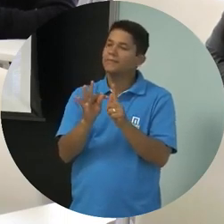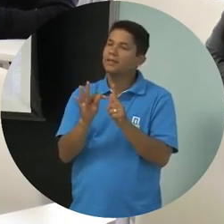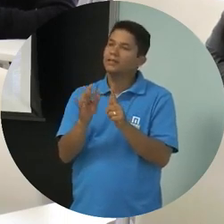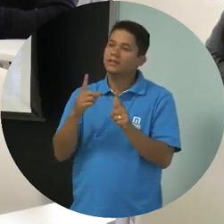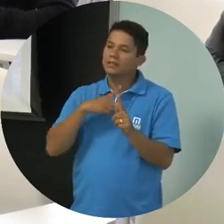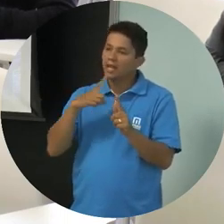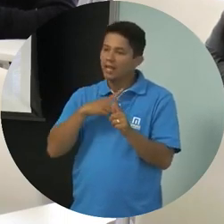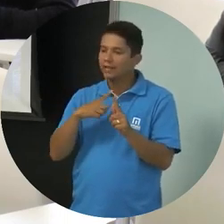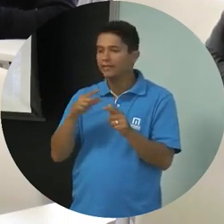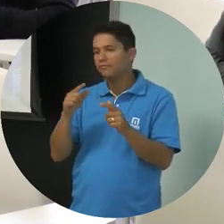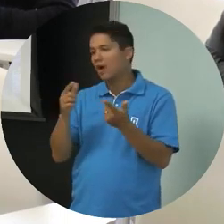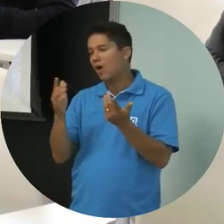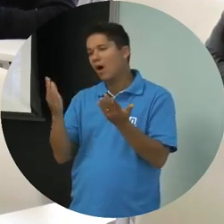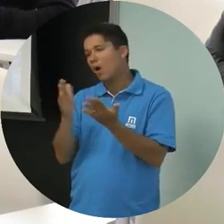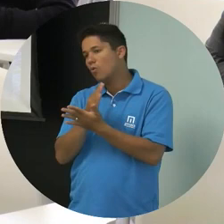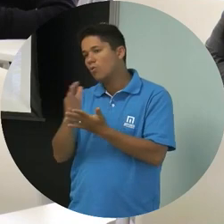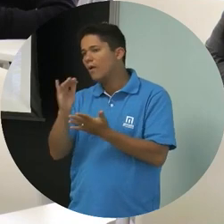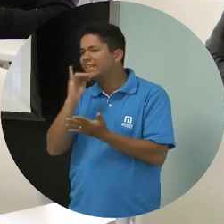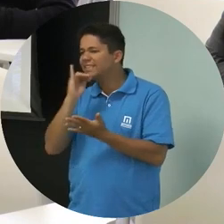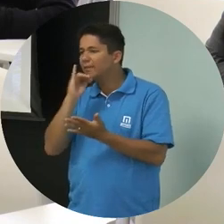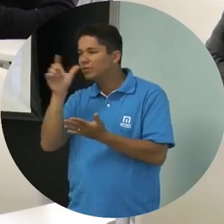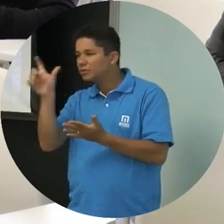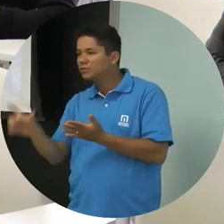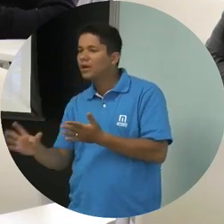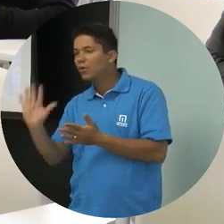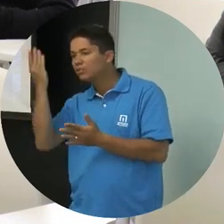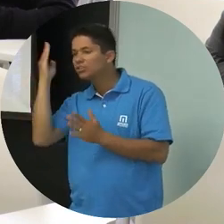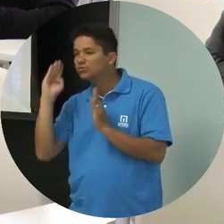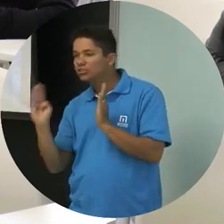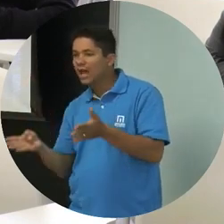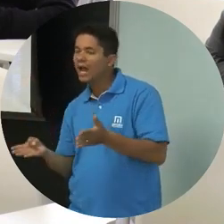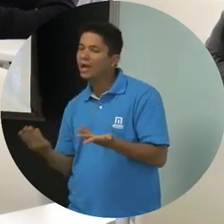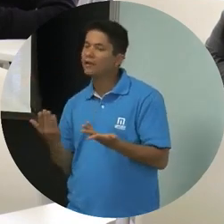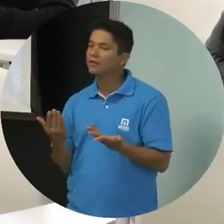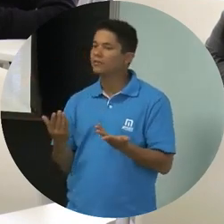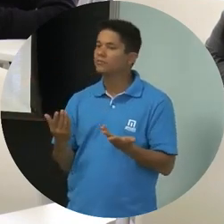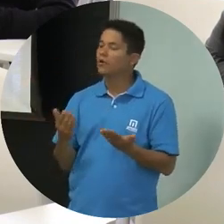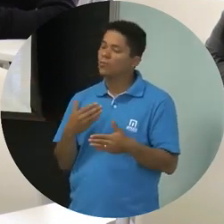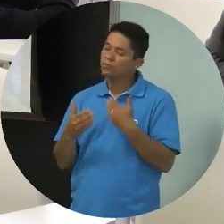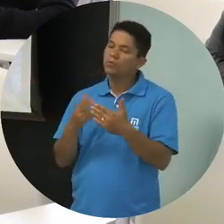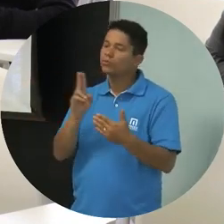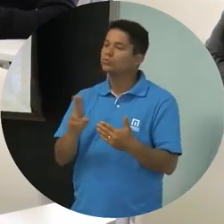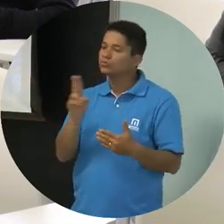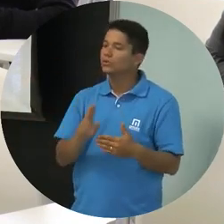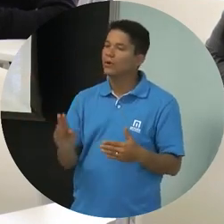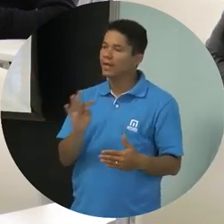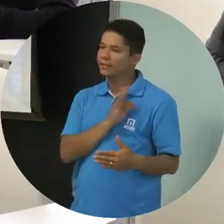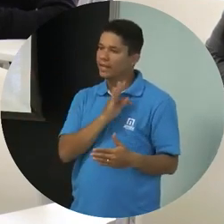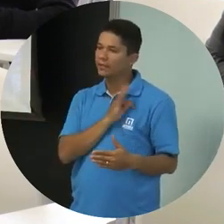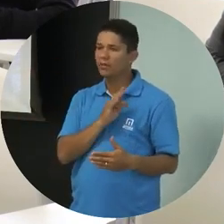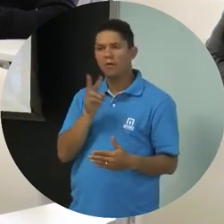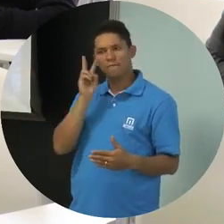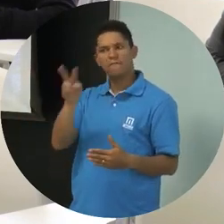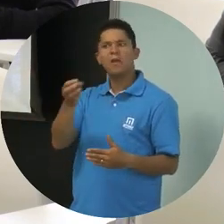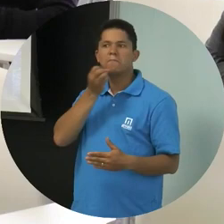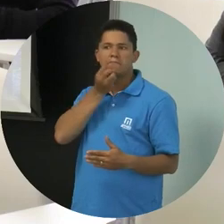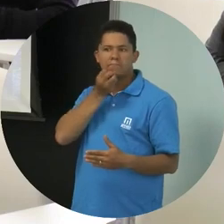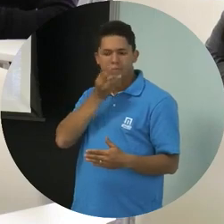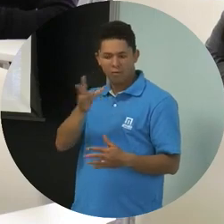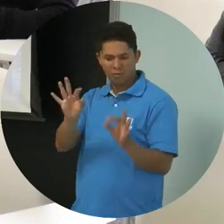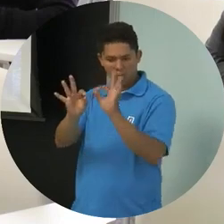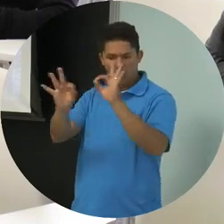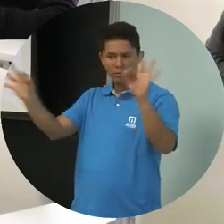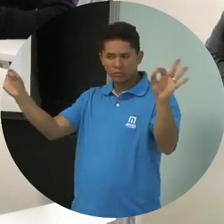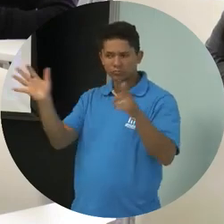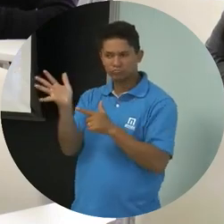case executado, como é que isso está em andamento aí utilizando essa técnica que eu vejo com muito bons olhos para